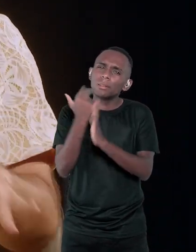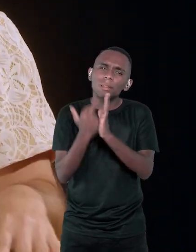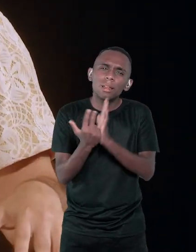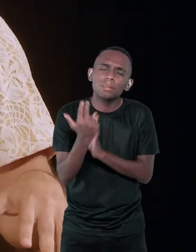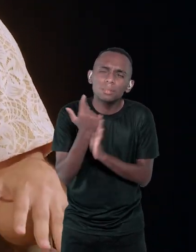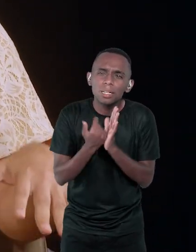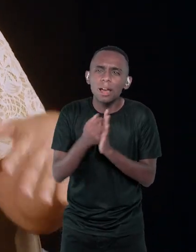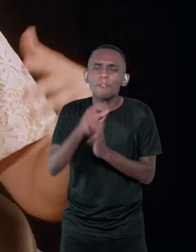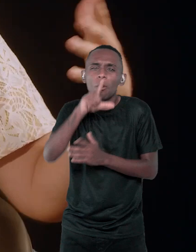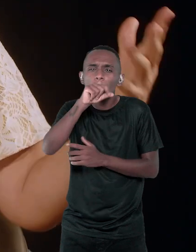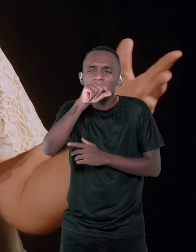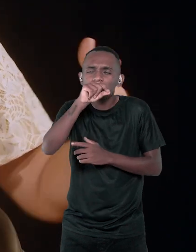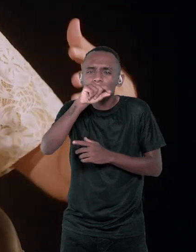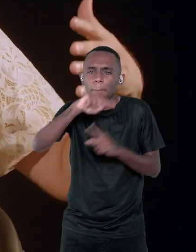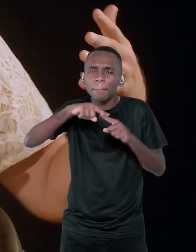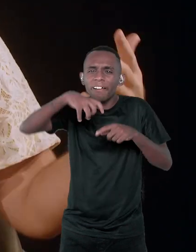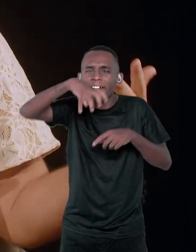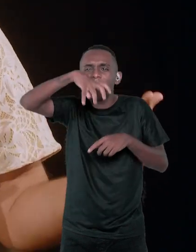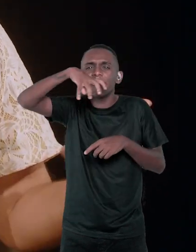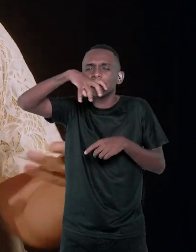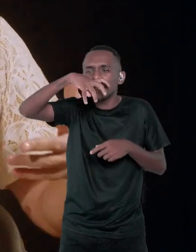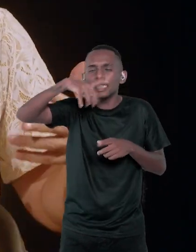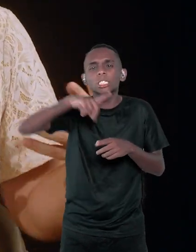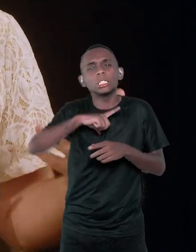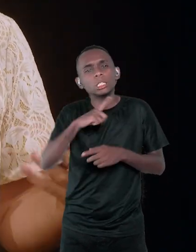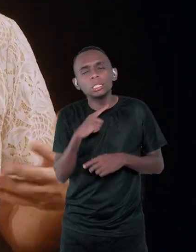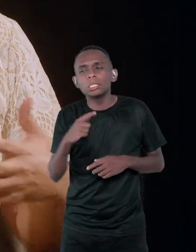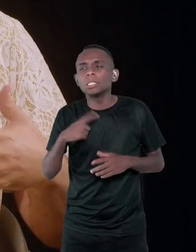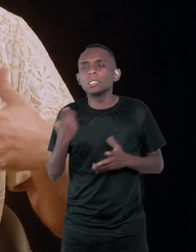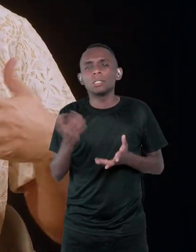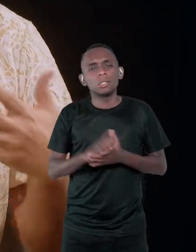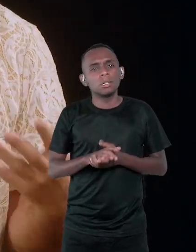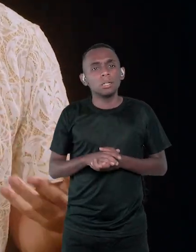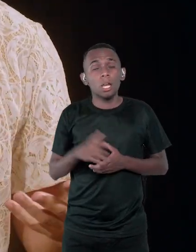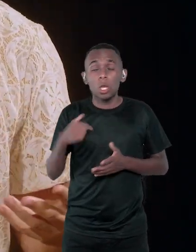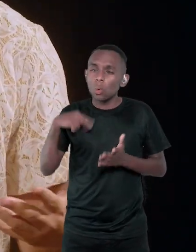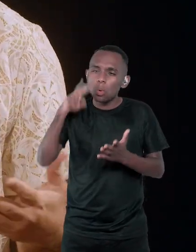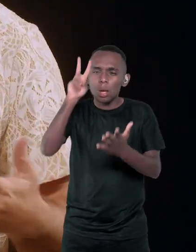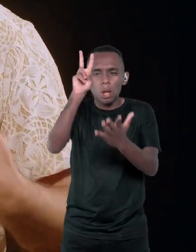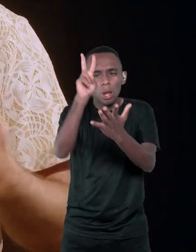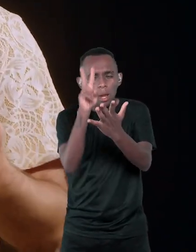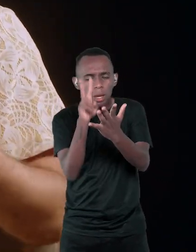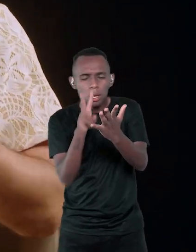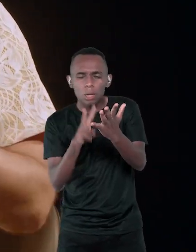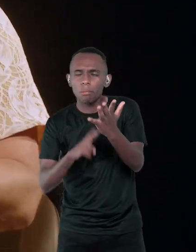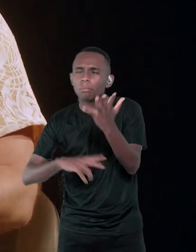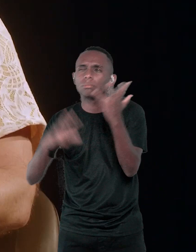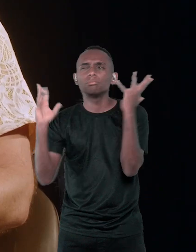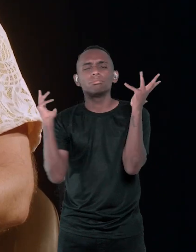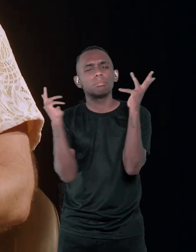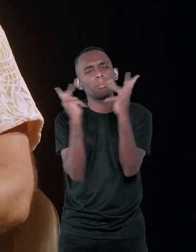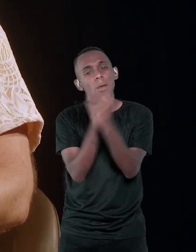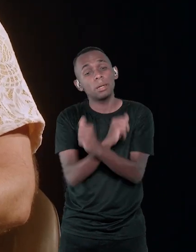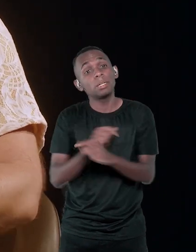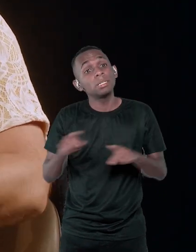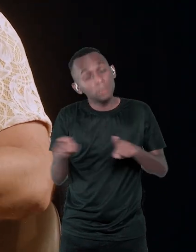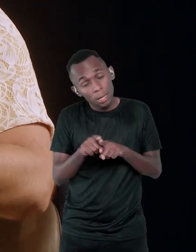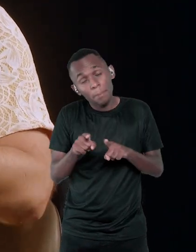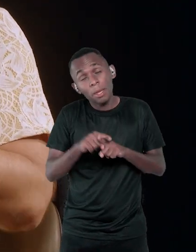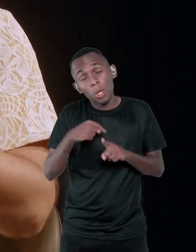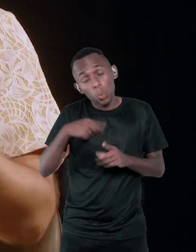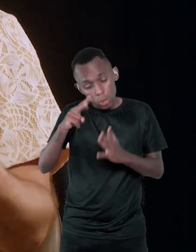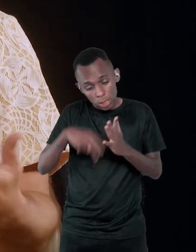dentes para fora? Tinha livro chamado Fábulas Fabulosas, e eu li aquilo encantadíssimo e lia as poesias do meu tio